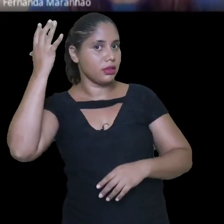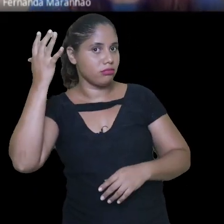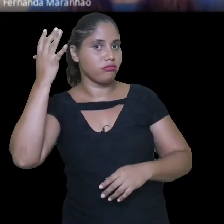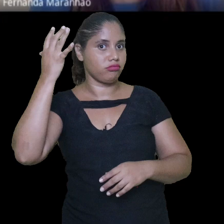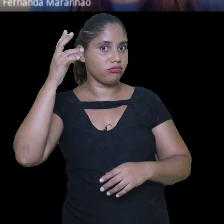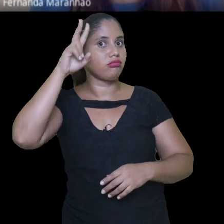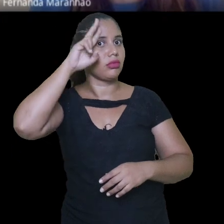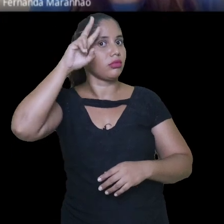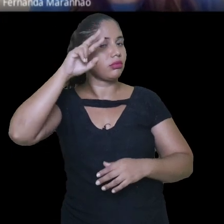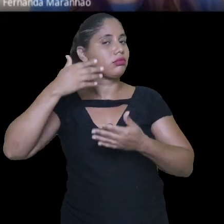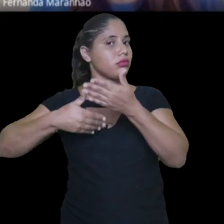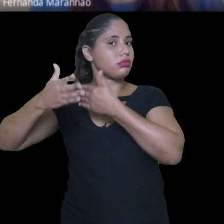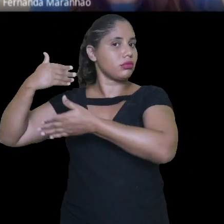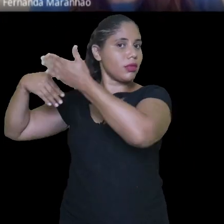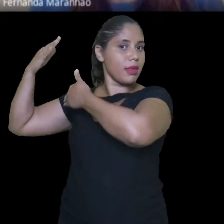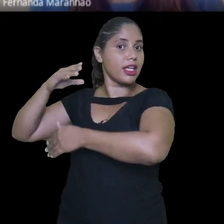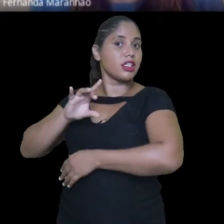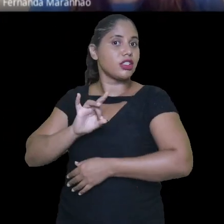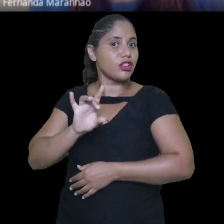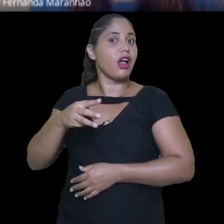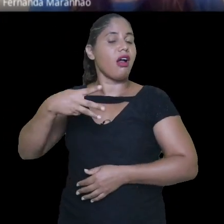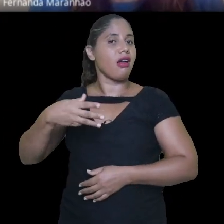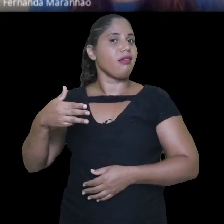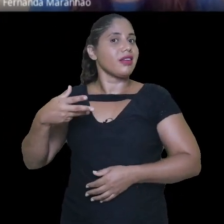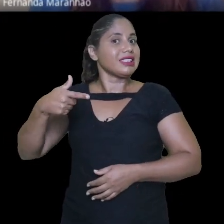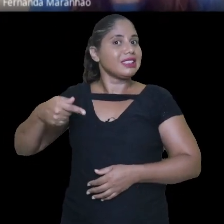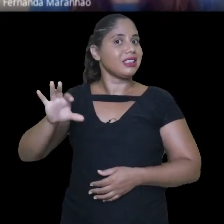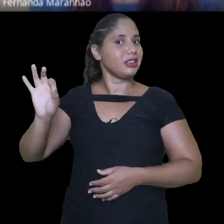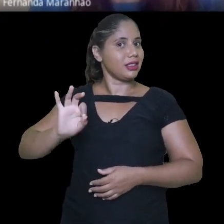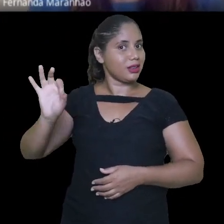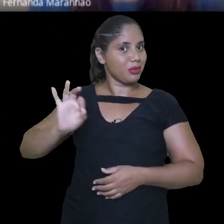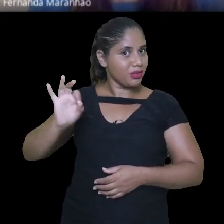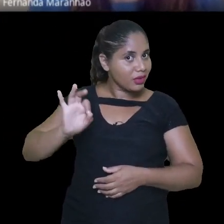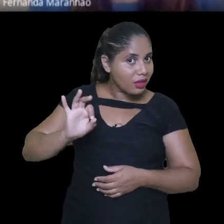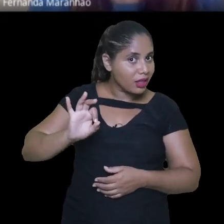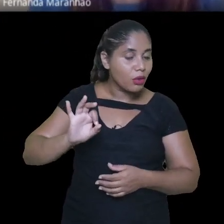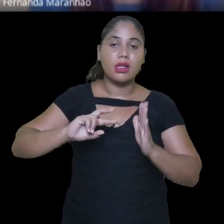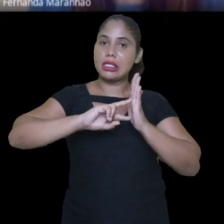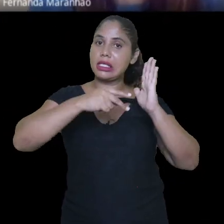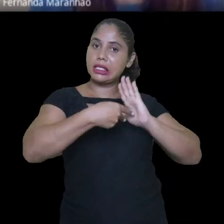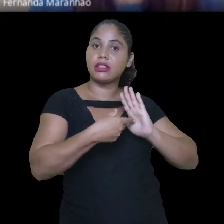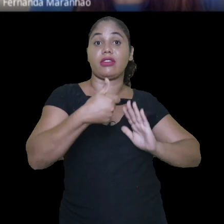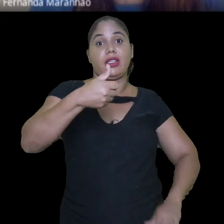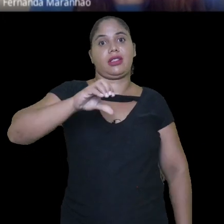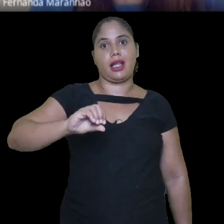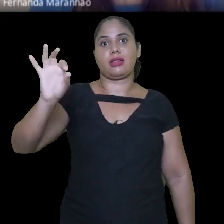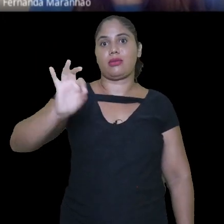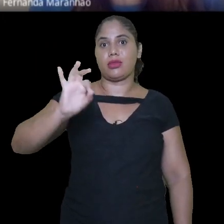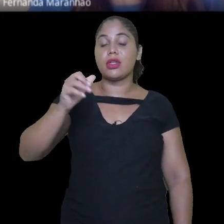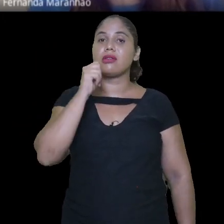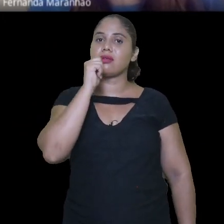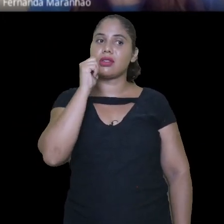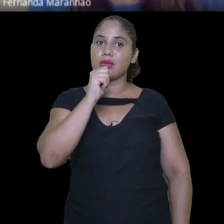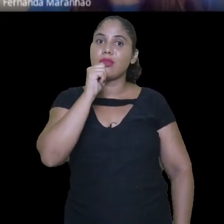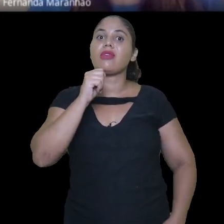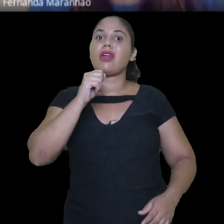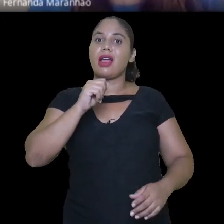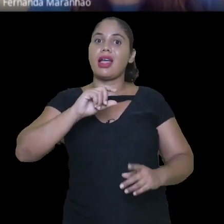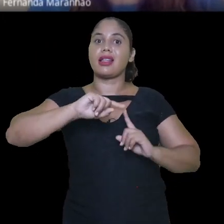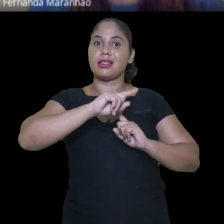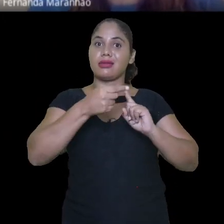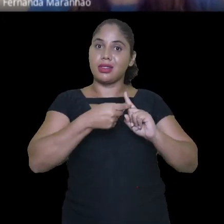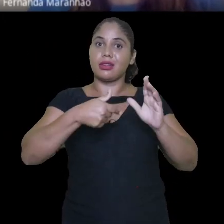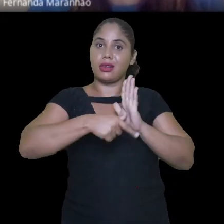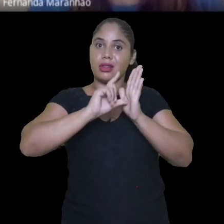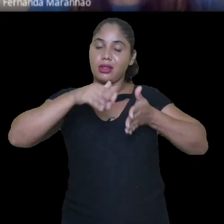prematuridade. De fato, a prematuridade hoje é considerada uma síndrome multifatorial, sendo que a história é um fator bastante importante, por isso que nós